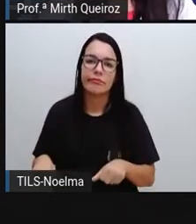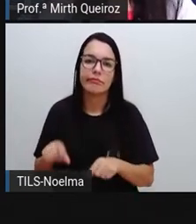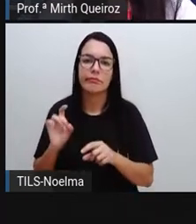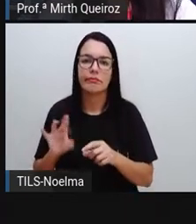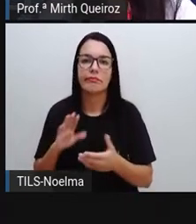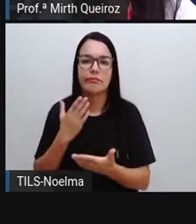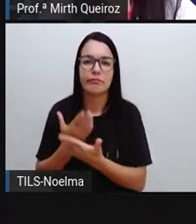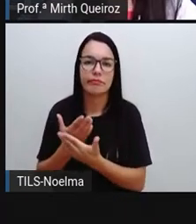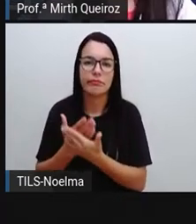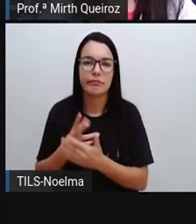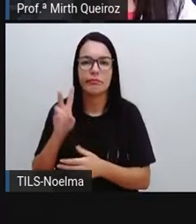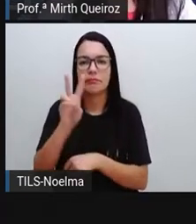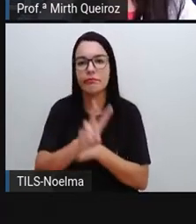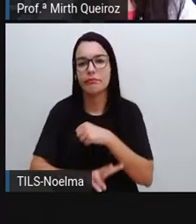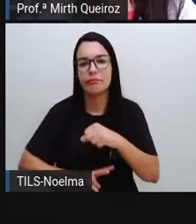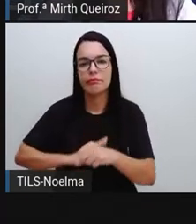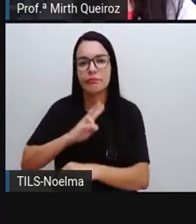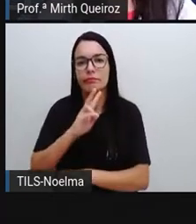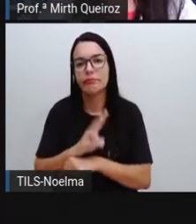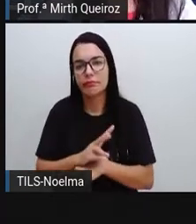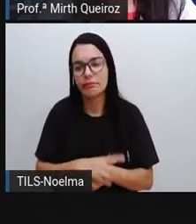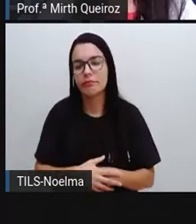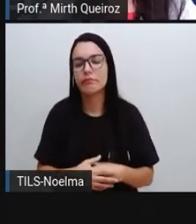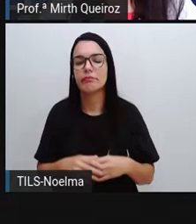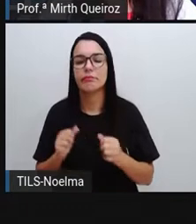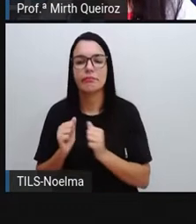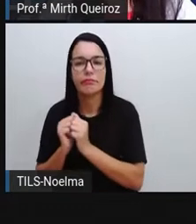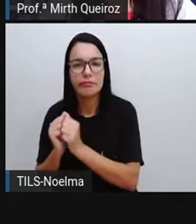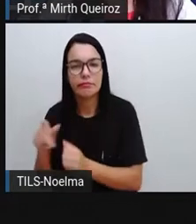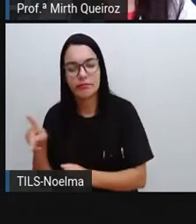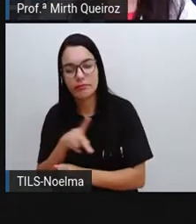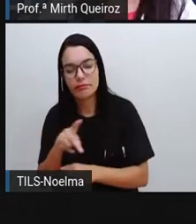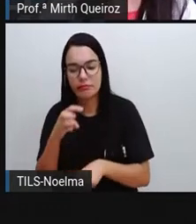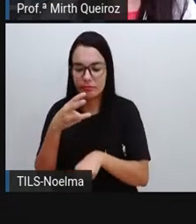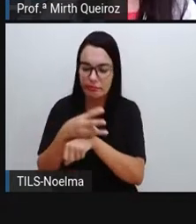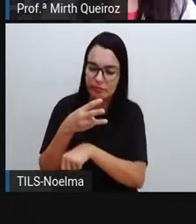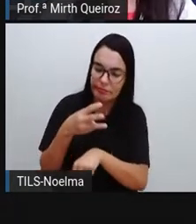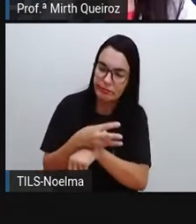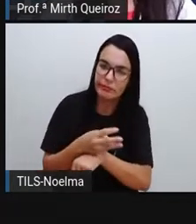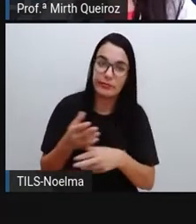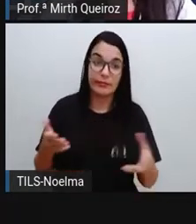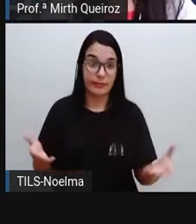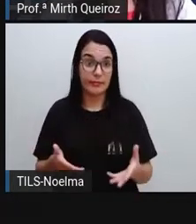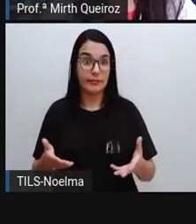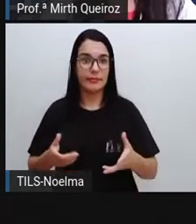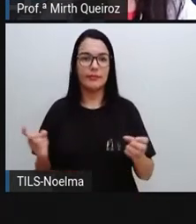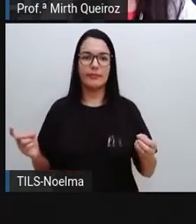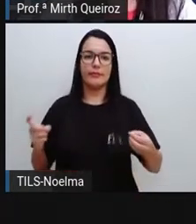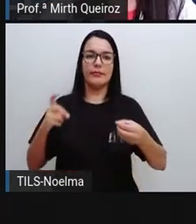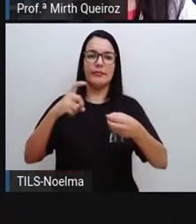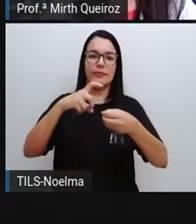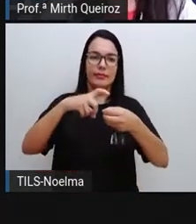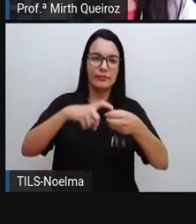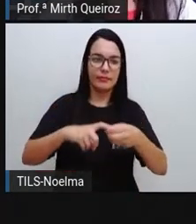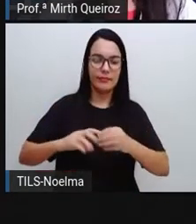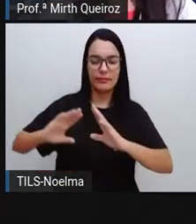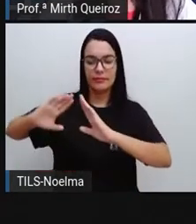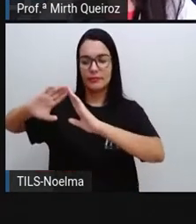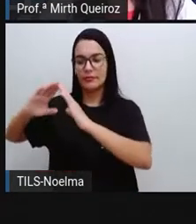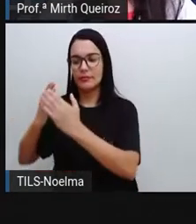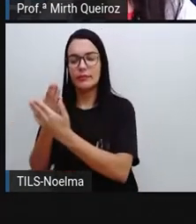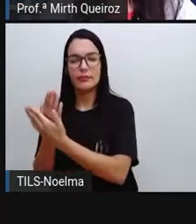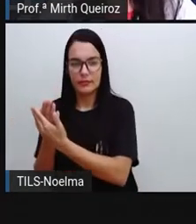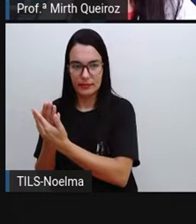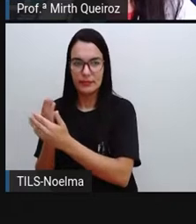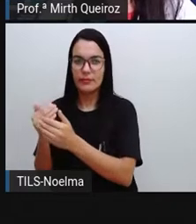aulas virtuais, né, ali com acompanhamento do professor pelo WhatsApp, agora que nós começamos aí a ficar